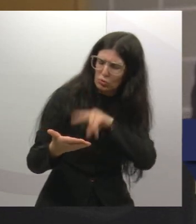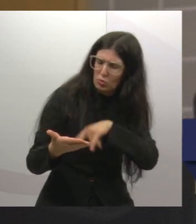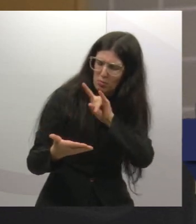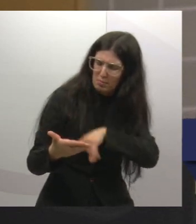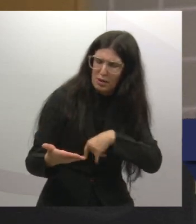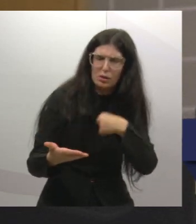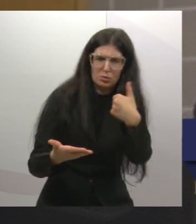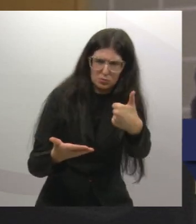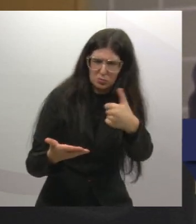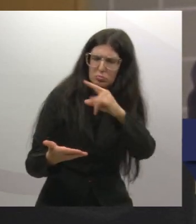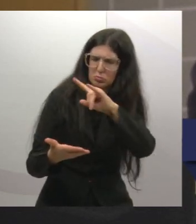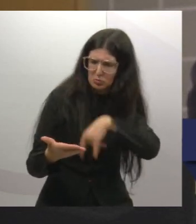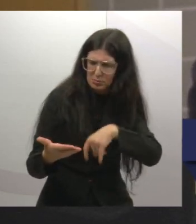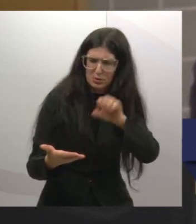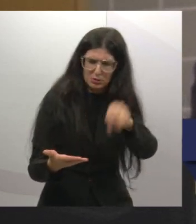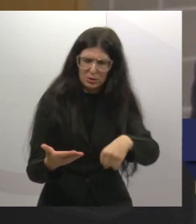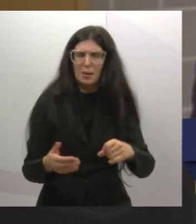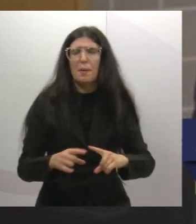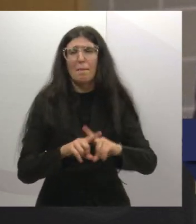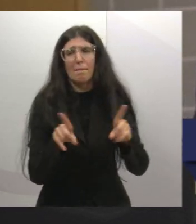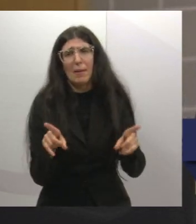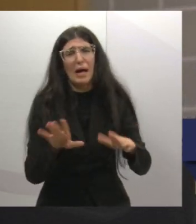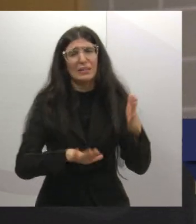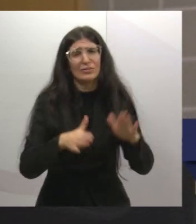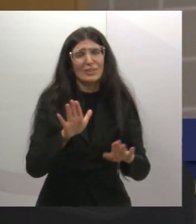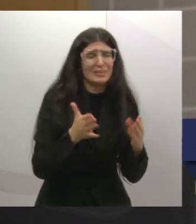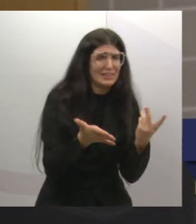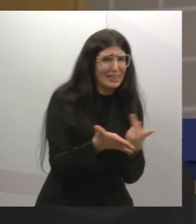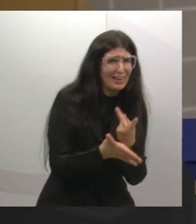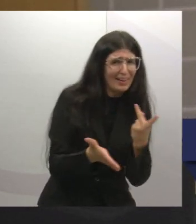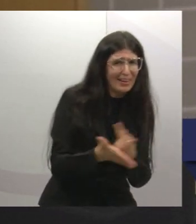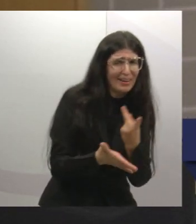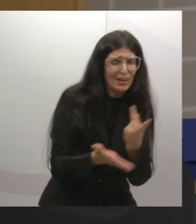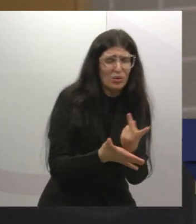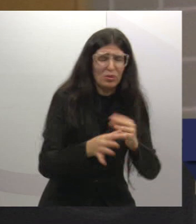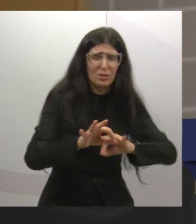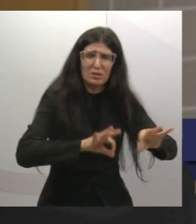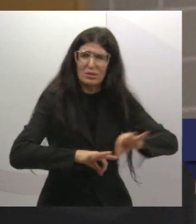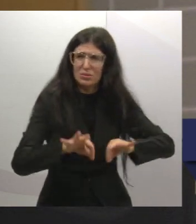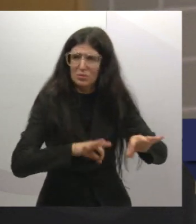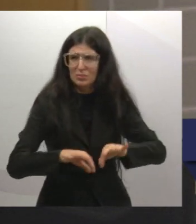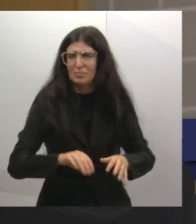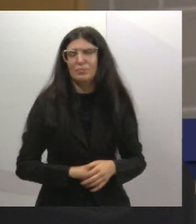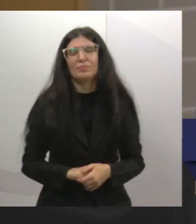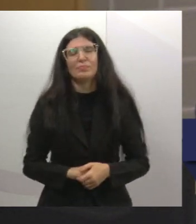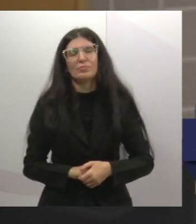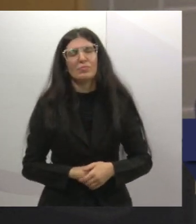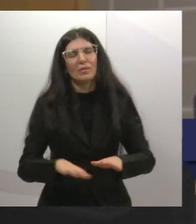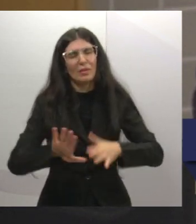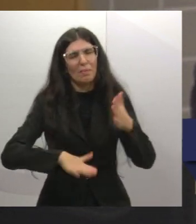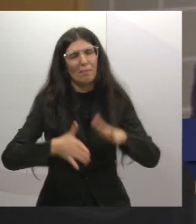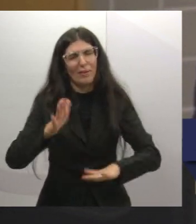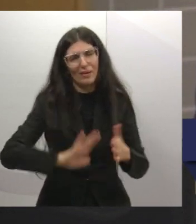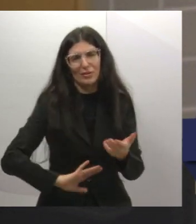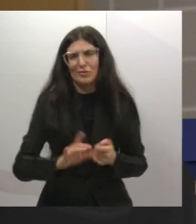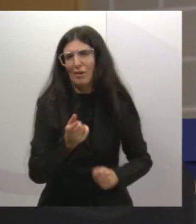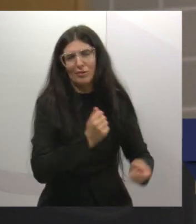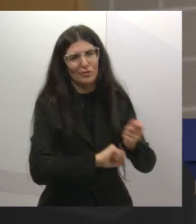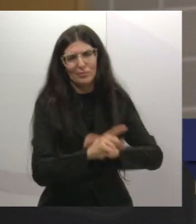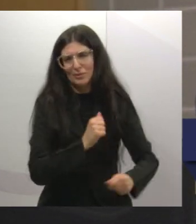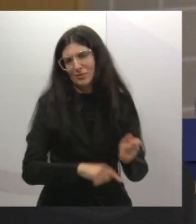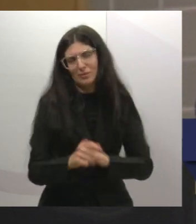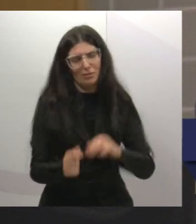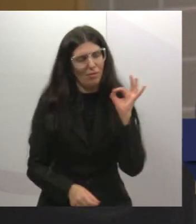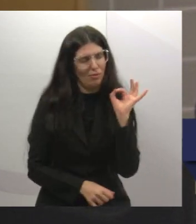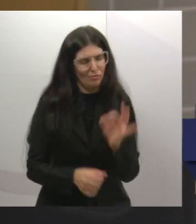ocorre ressalvas, porque às vezes tem alguns processos, não de notas fiscais, mas alguns processos administrativos, que tem um jurídico